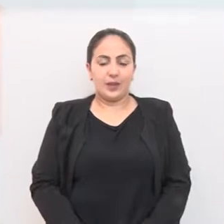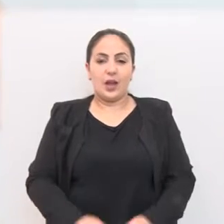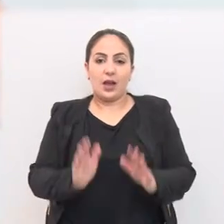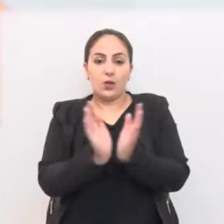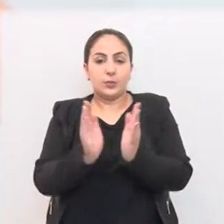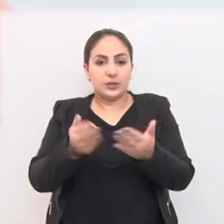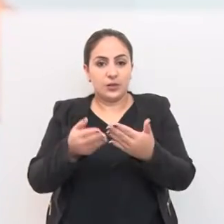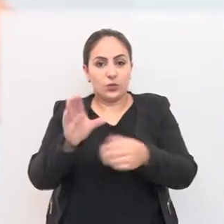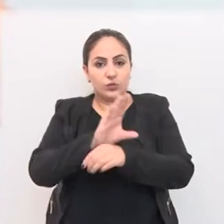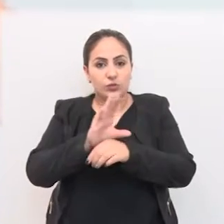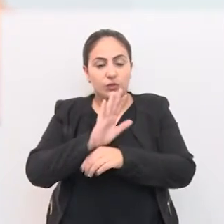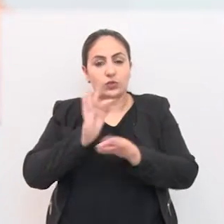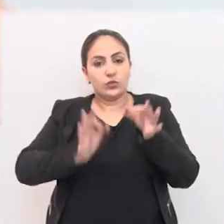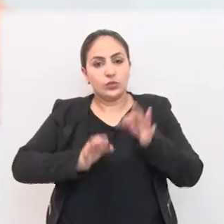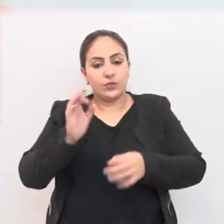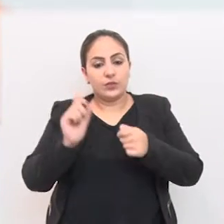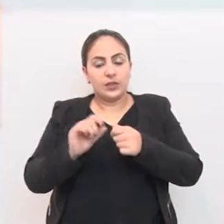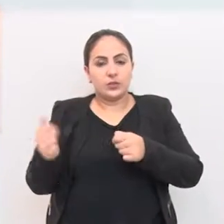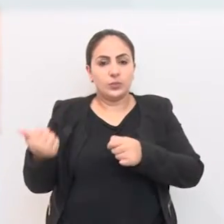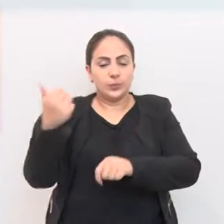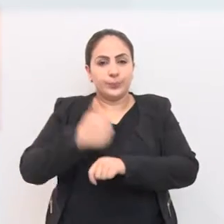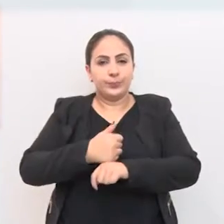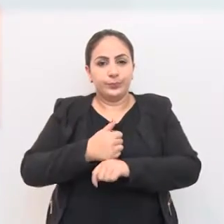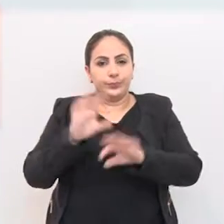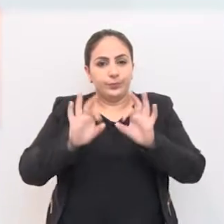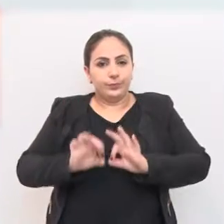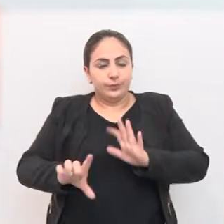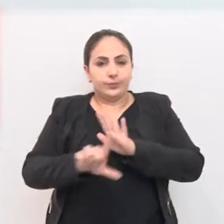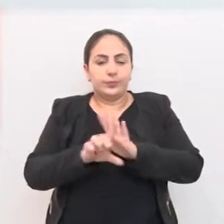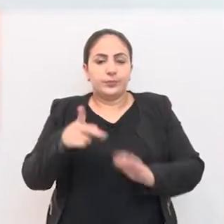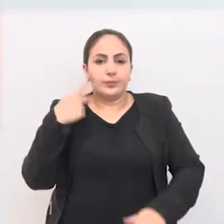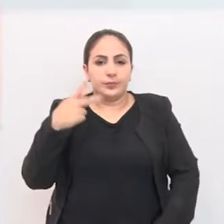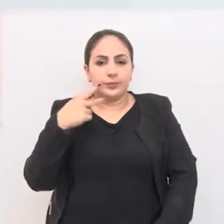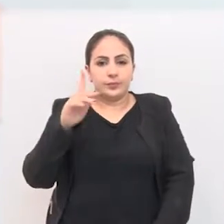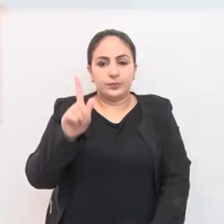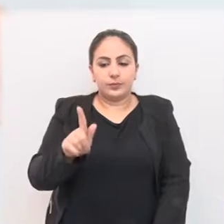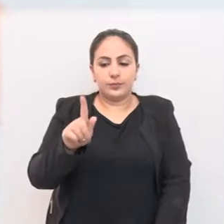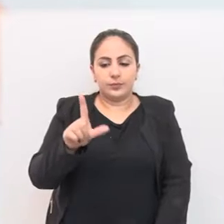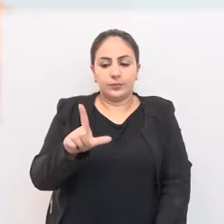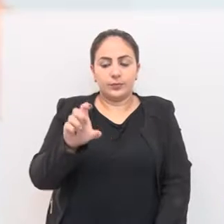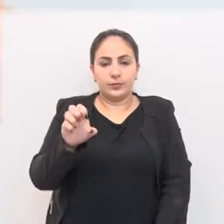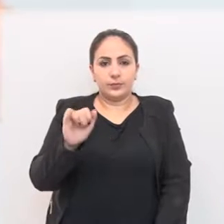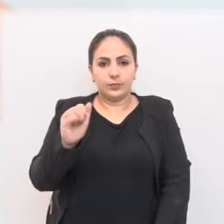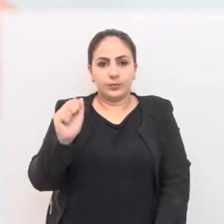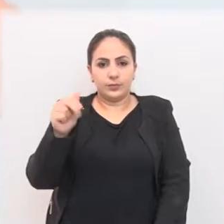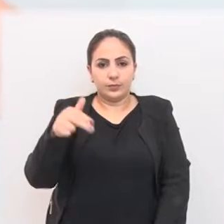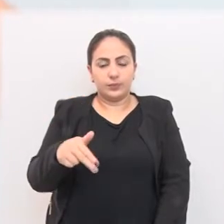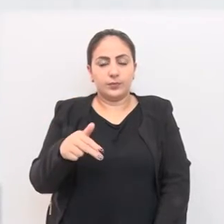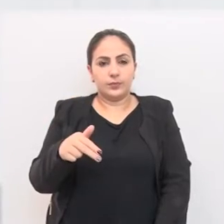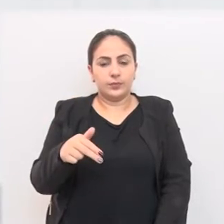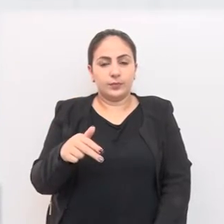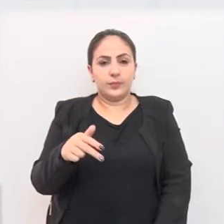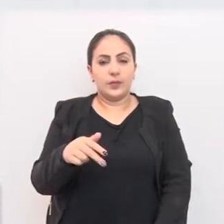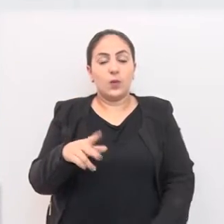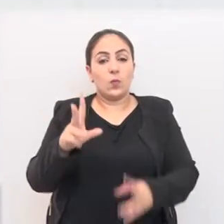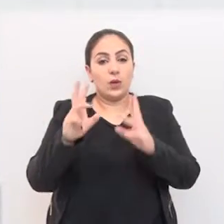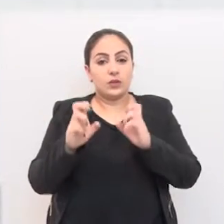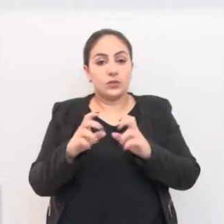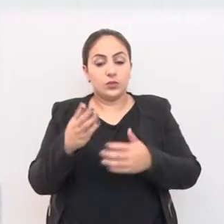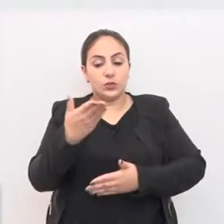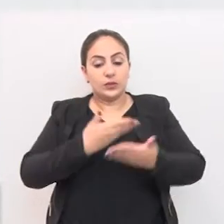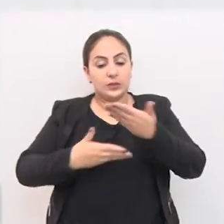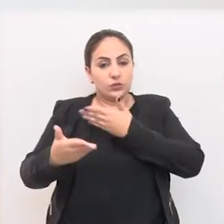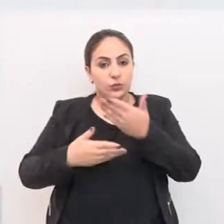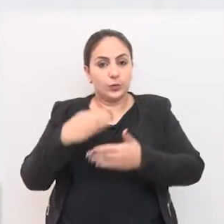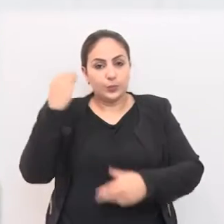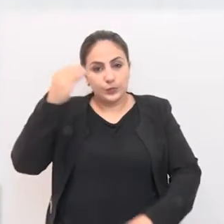Constituição e Justiça fez um substitutivo ao projeto de lei do vereador Gleison Consalter. A matéria garante